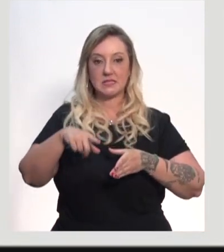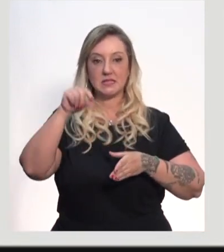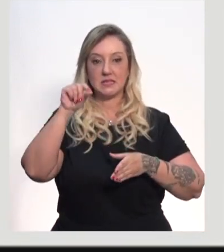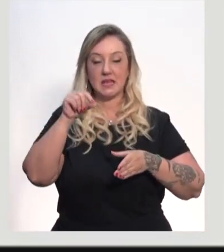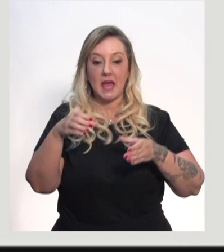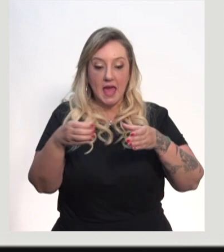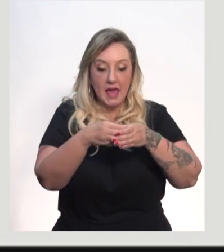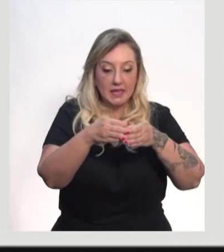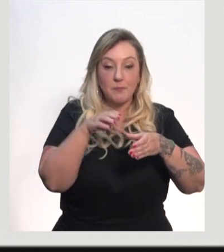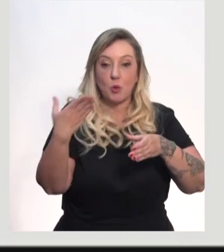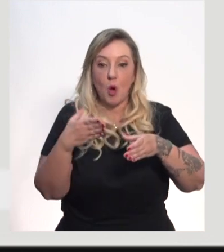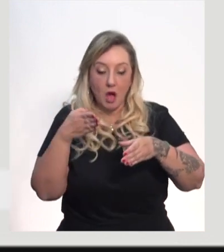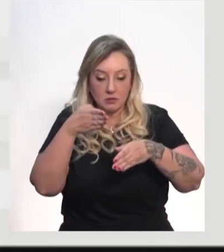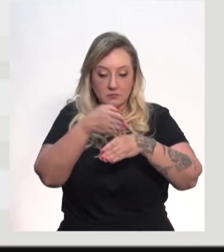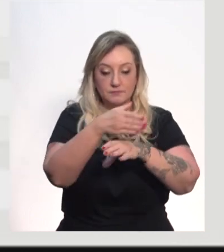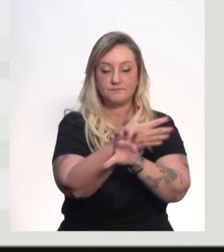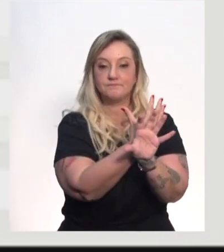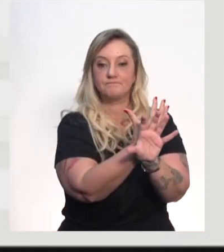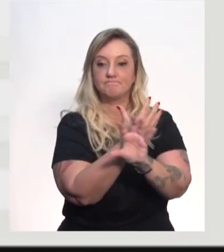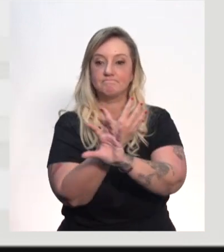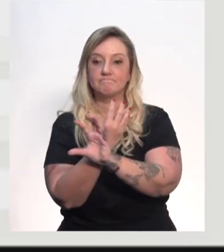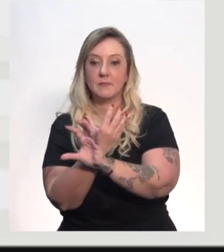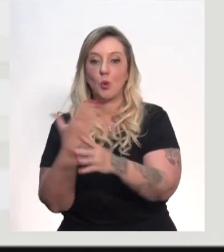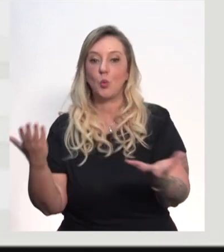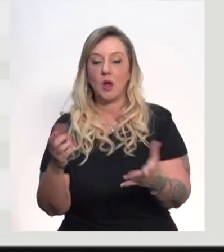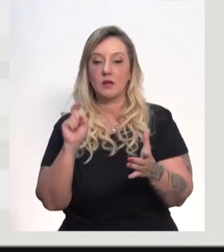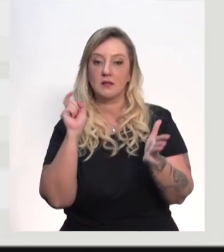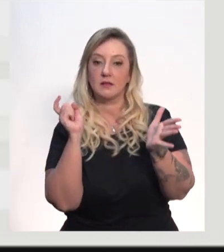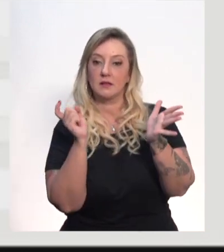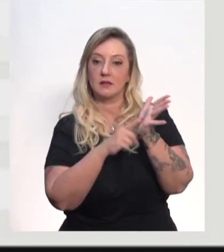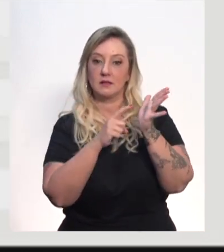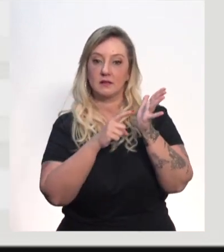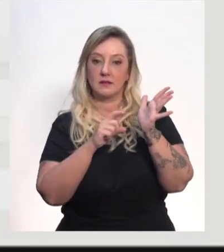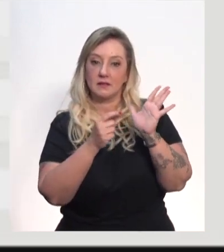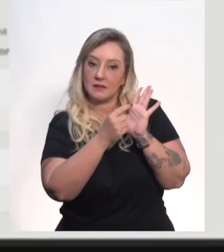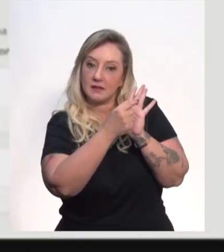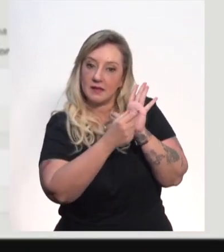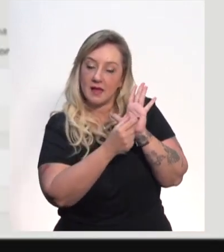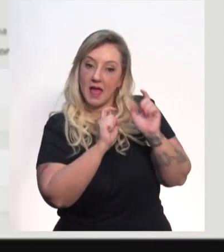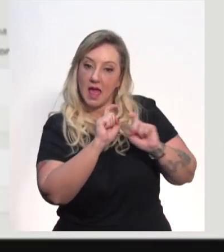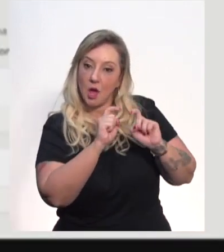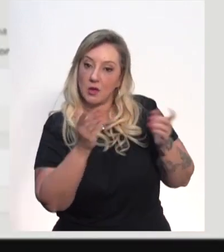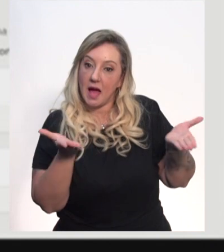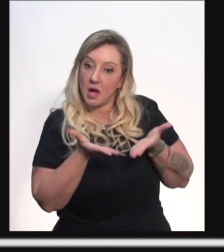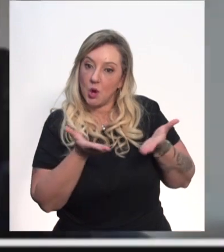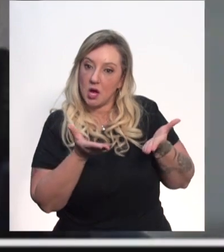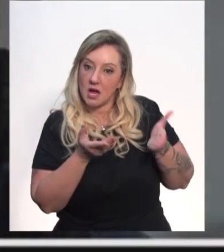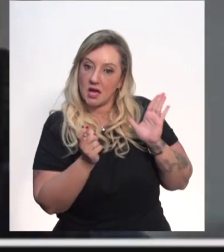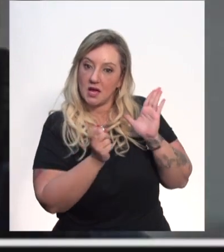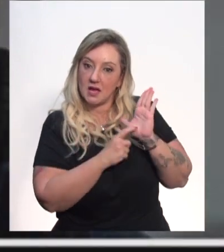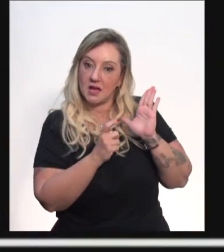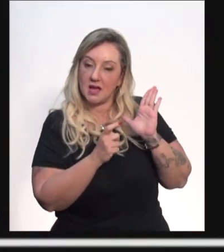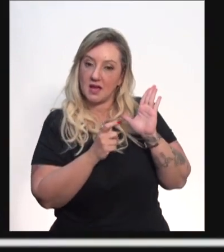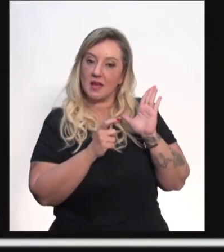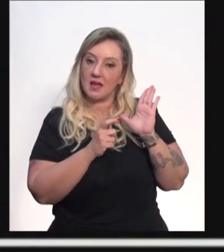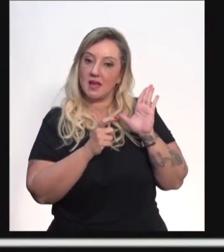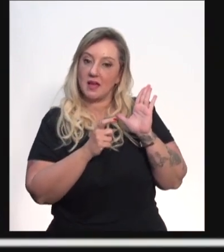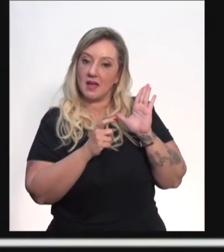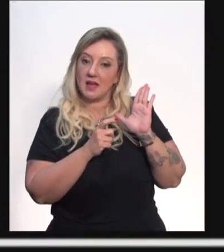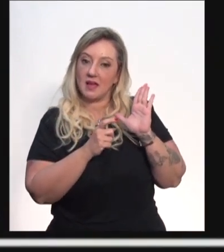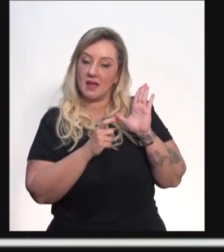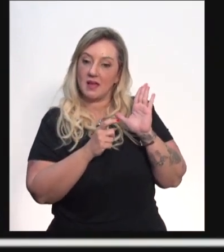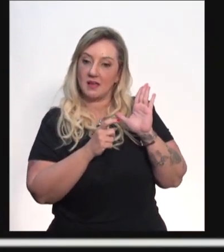Veja um vídeo curto, né, uma pílula, mas ele traz ali algumas informações importantes e nós precisamos nos habituar